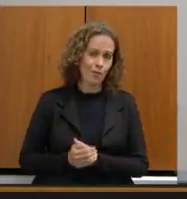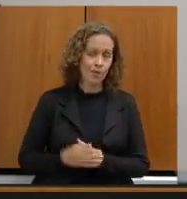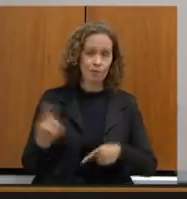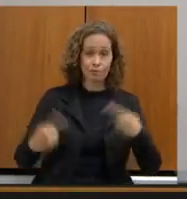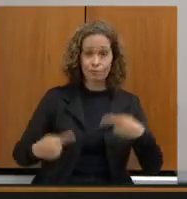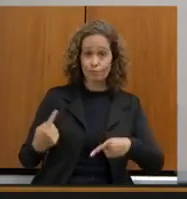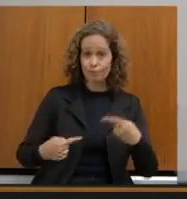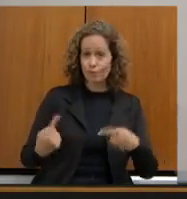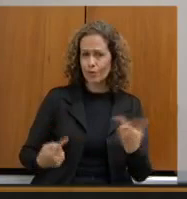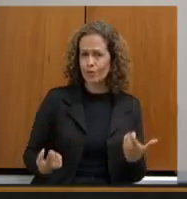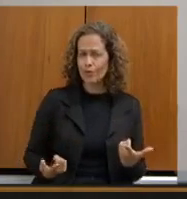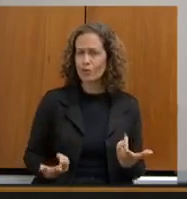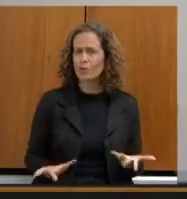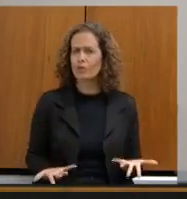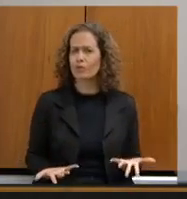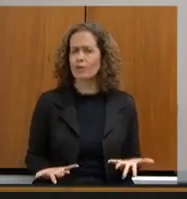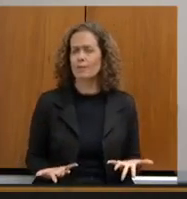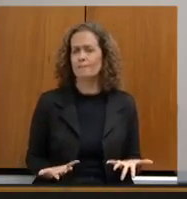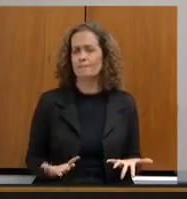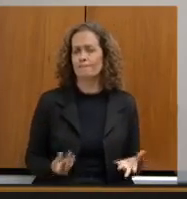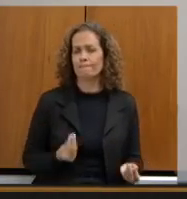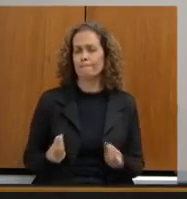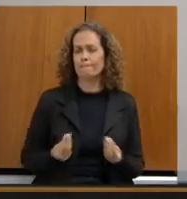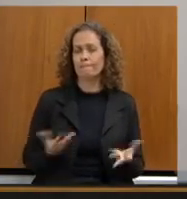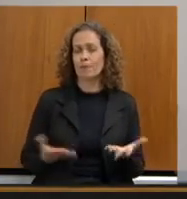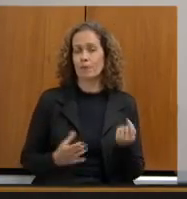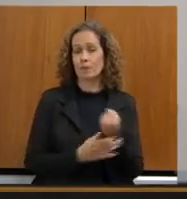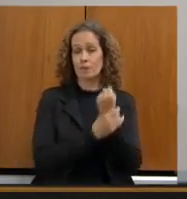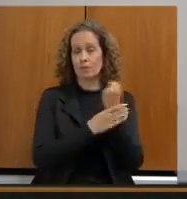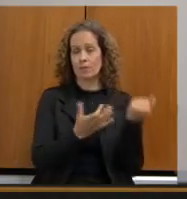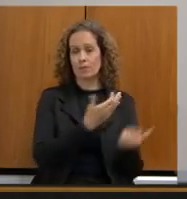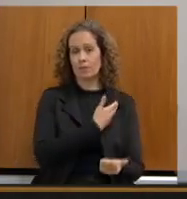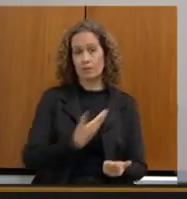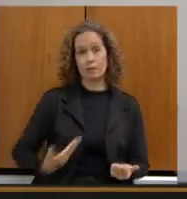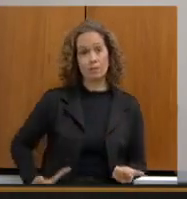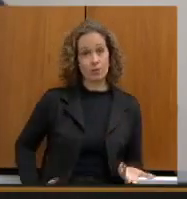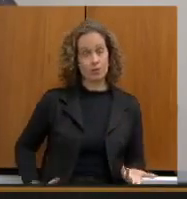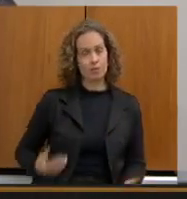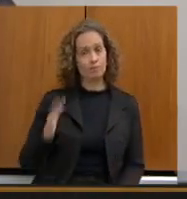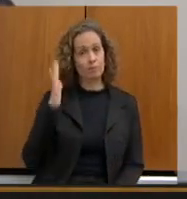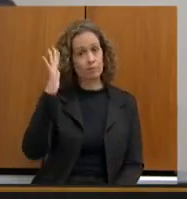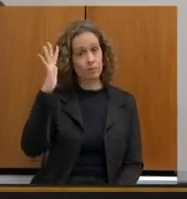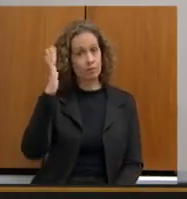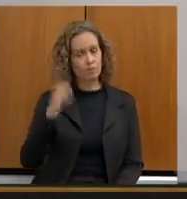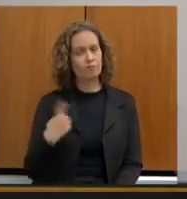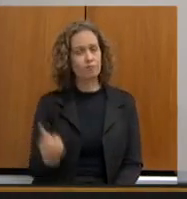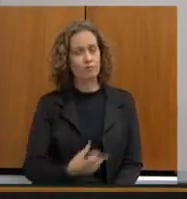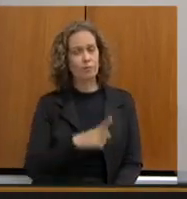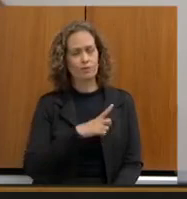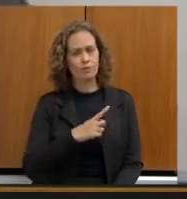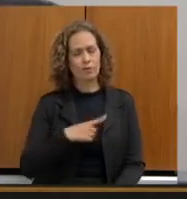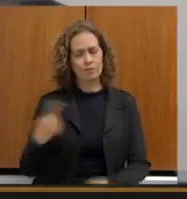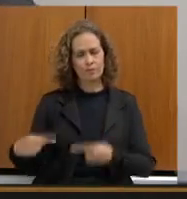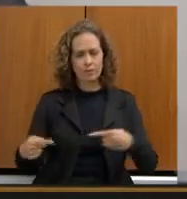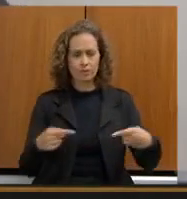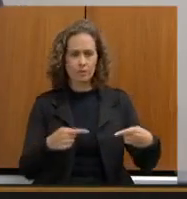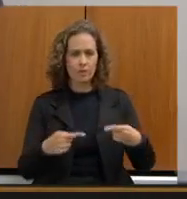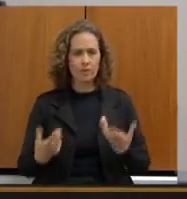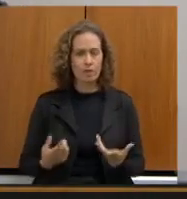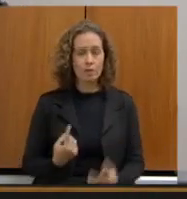política pública tão sensível Quanto é a questão de segurança pública Imagine que nós tivemos aqui nos debates